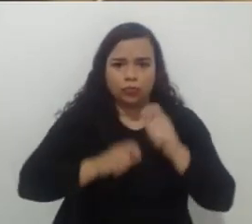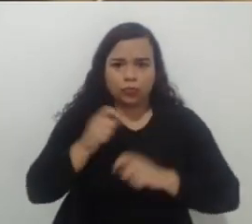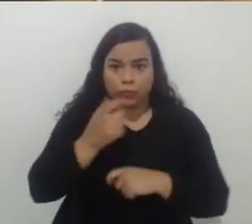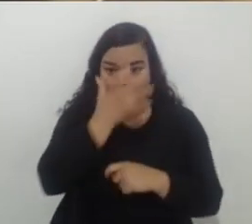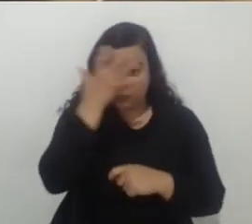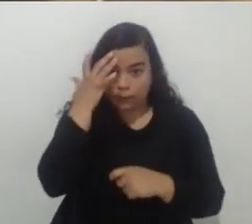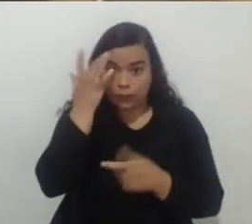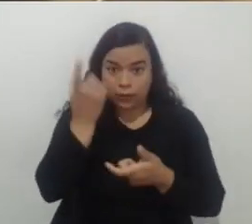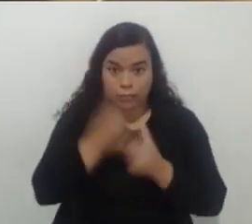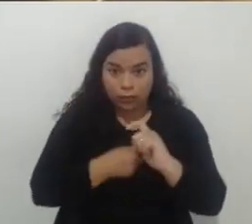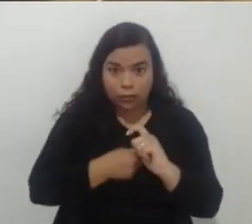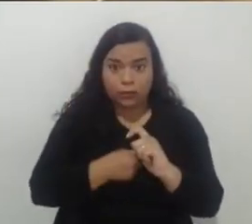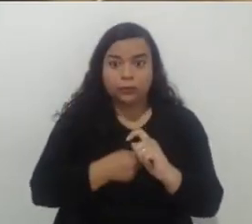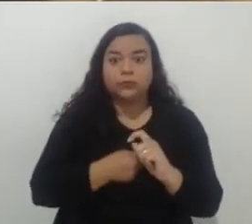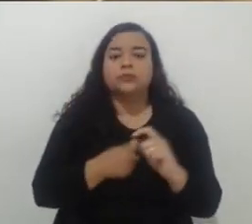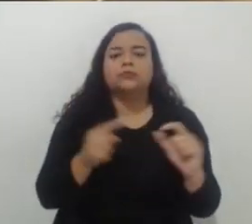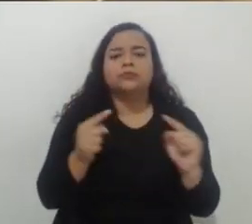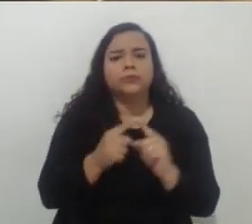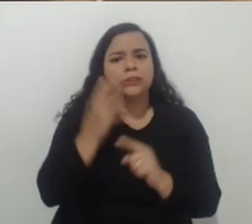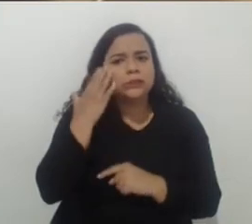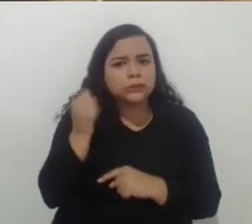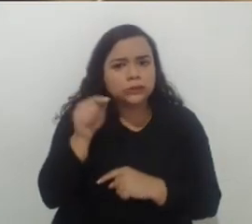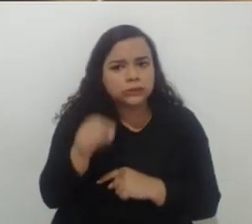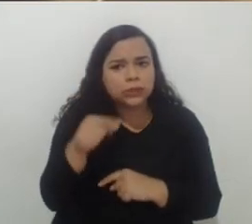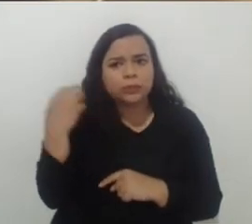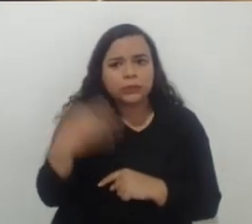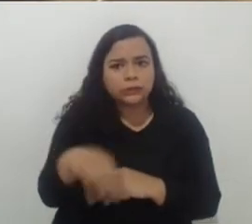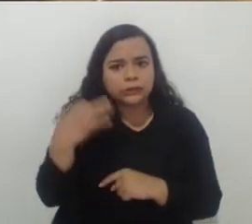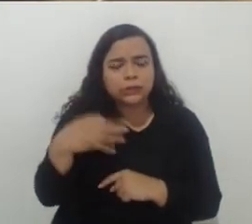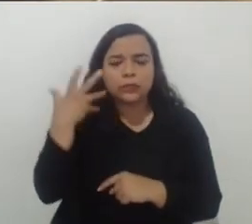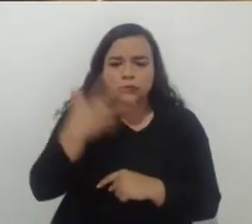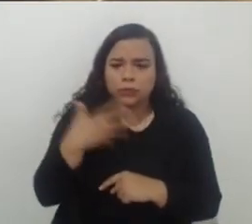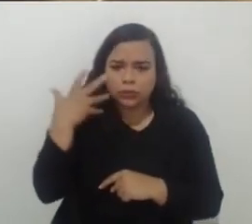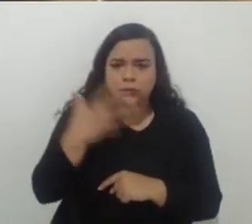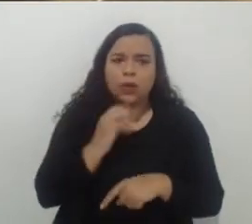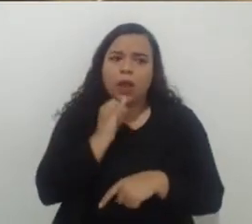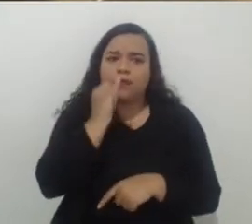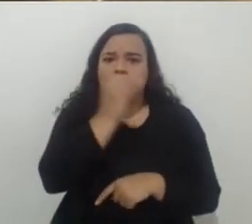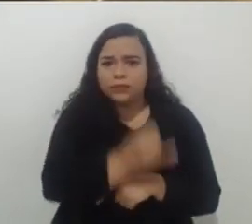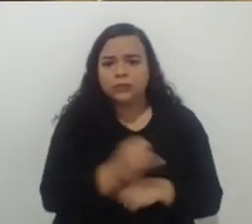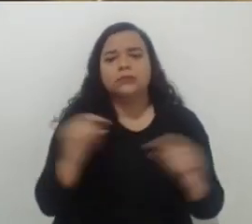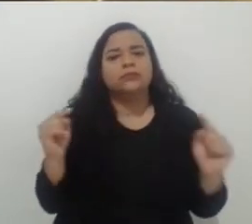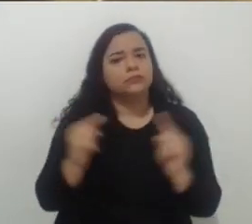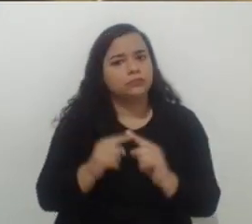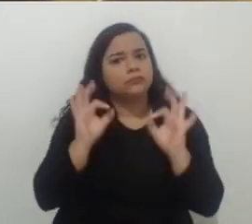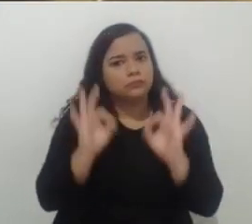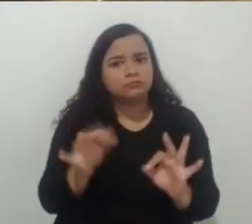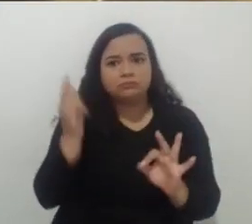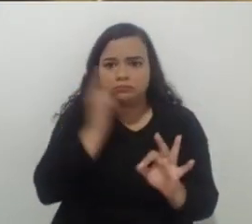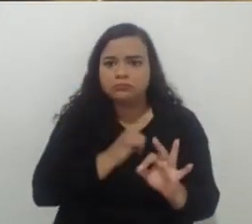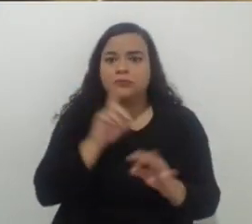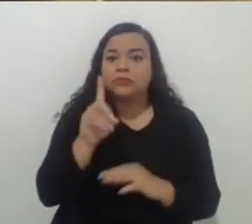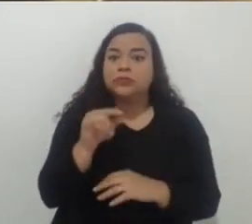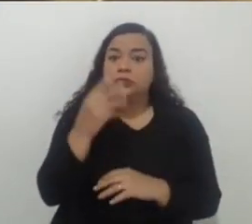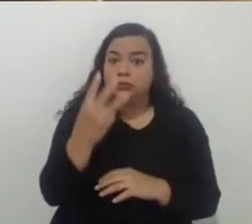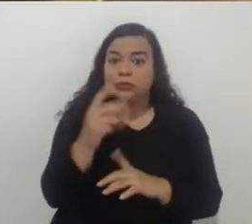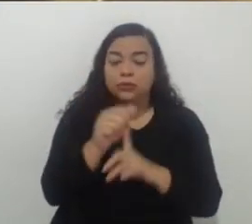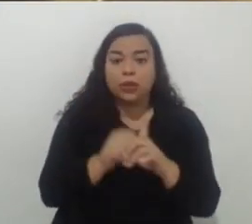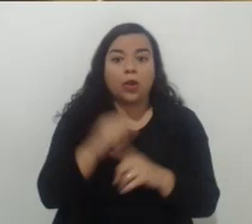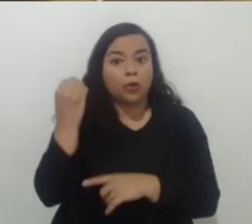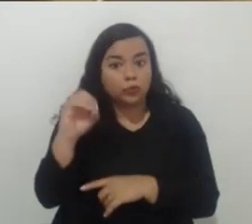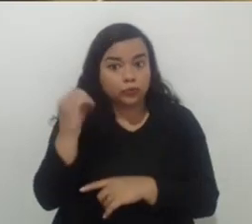seja cientificado da sessão. E assim foi feito no dia 3 de outubro de